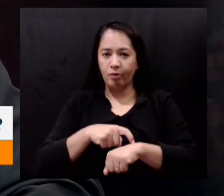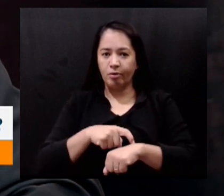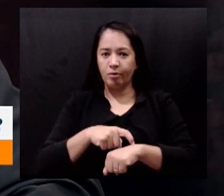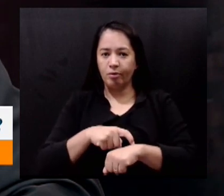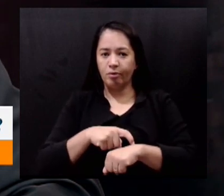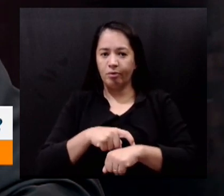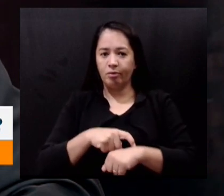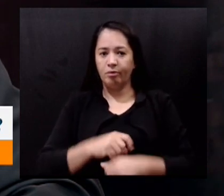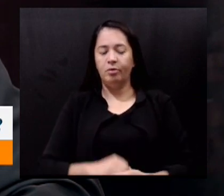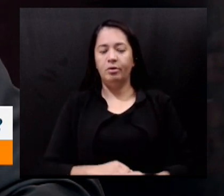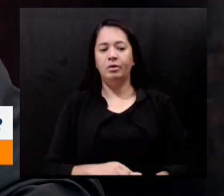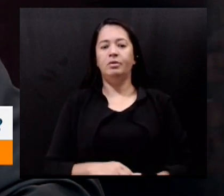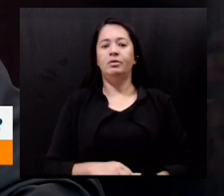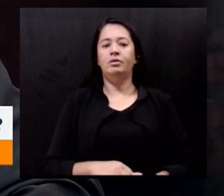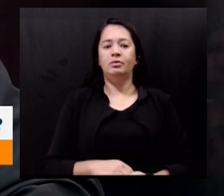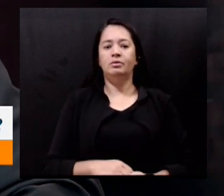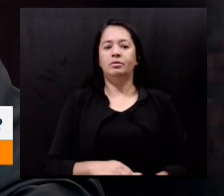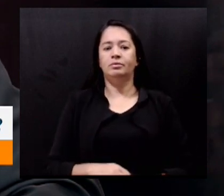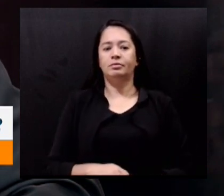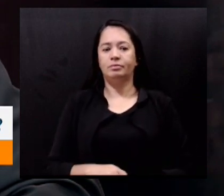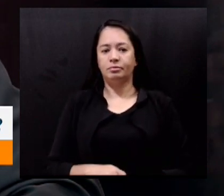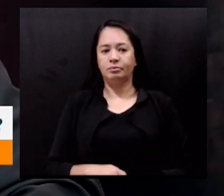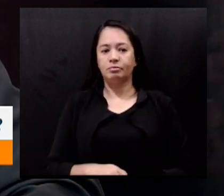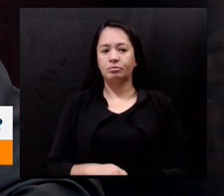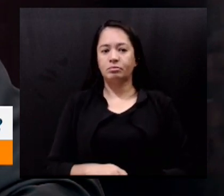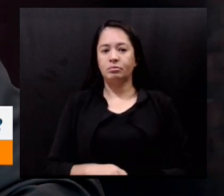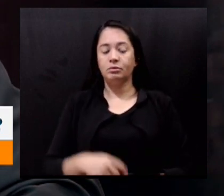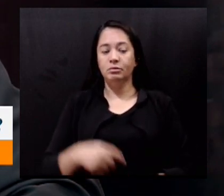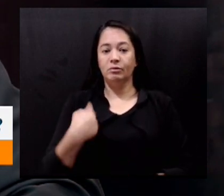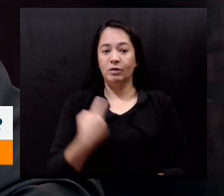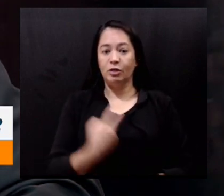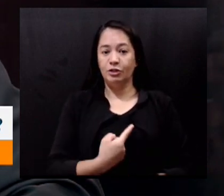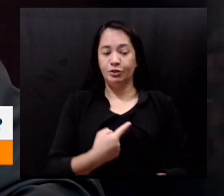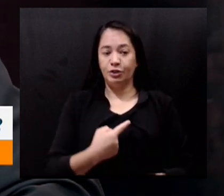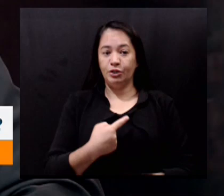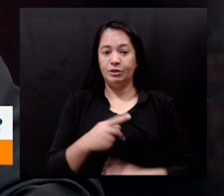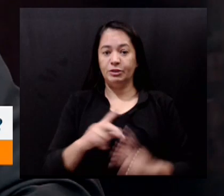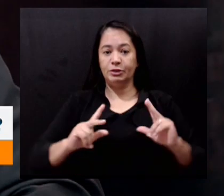E como somos seres sociáveis,